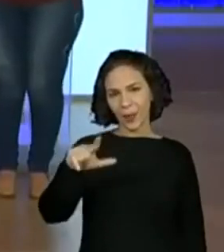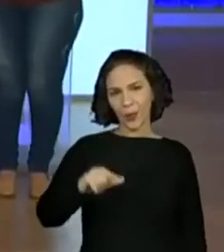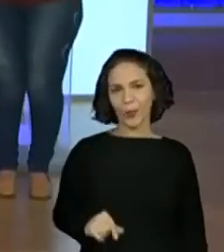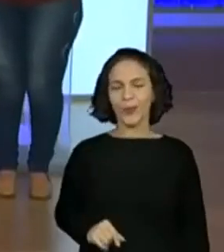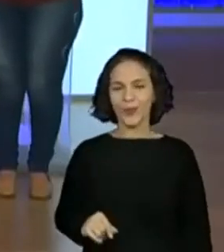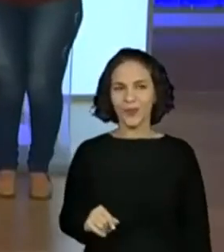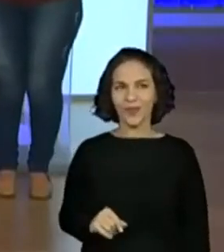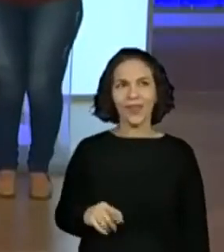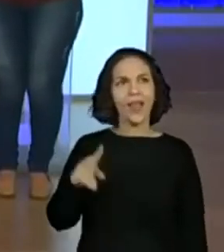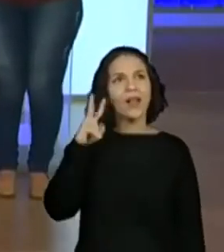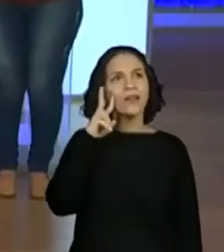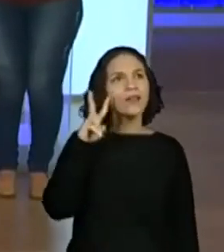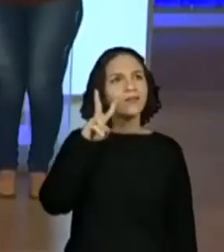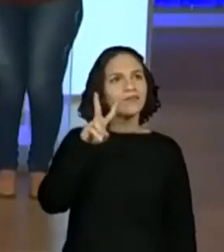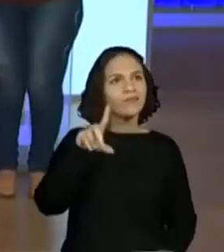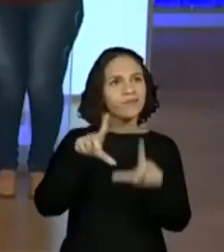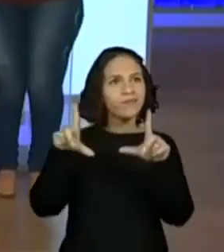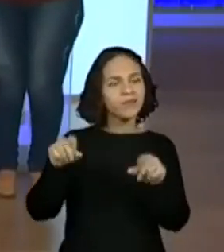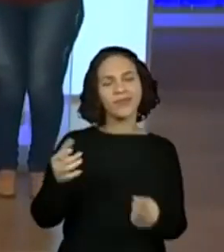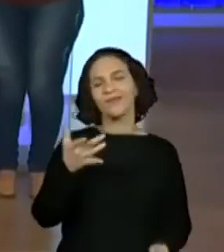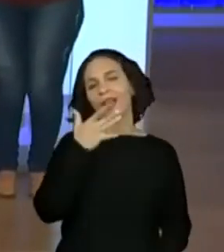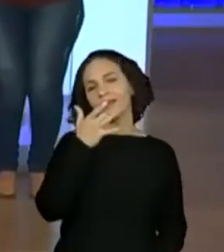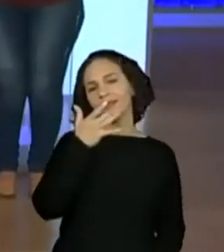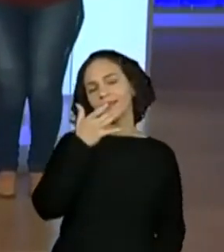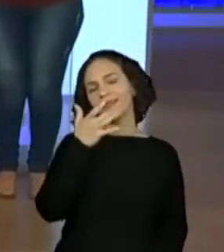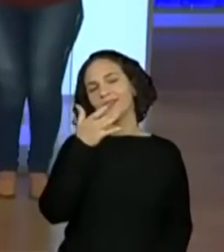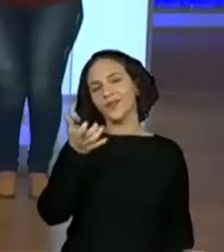no quadro, fácil. Consigo aí.